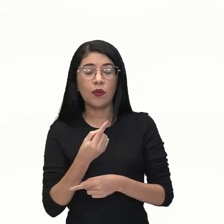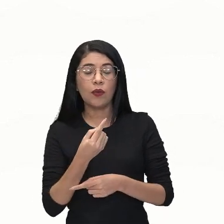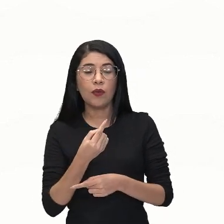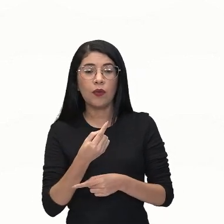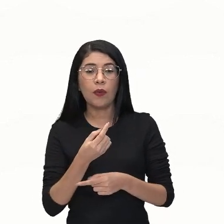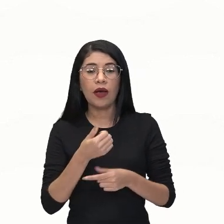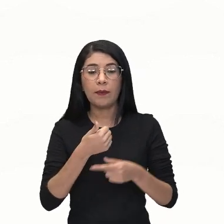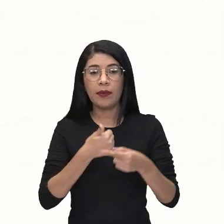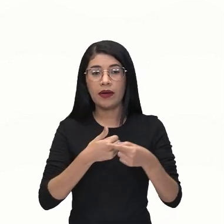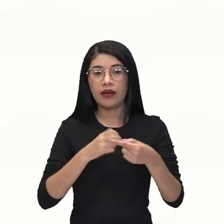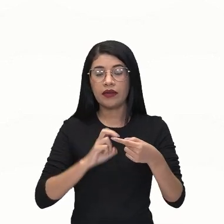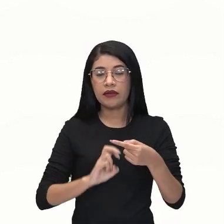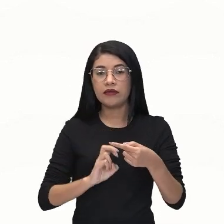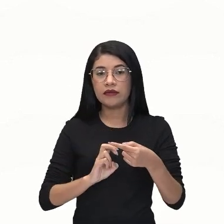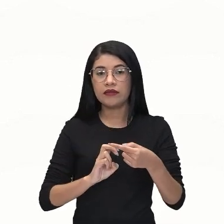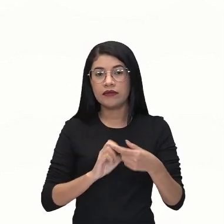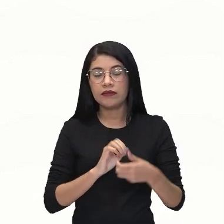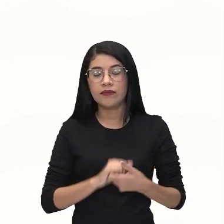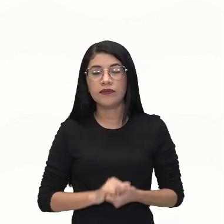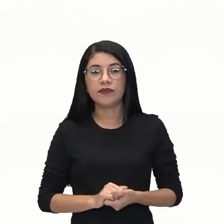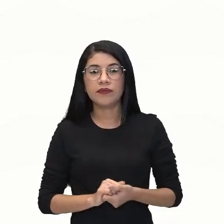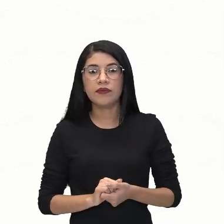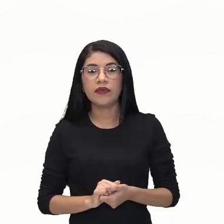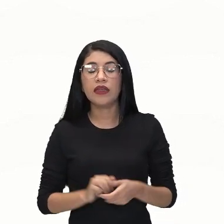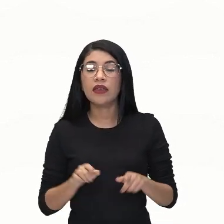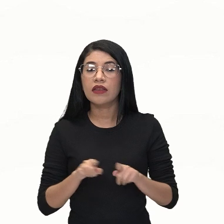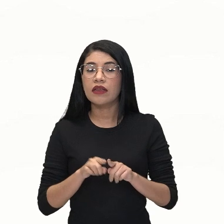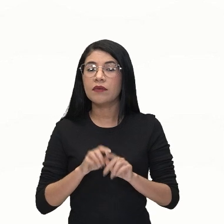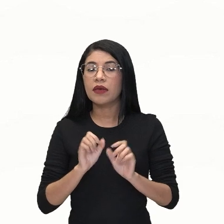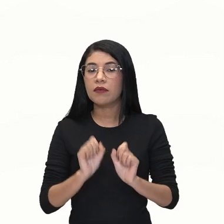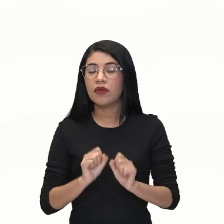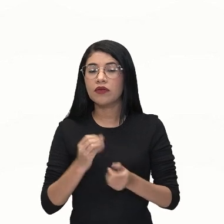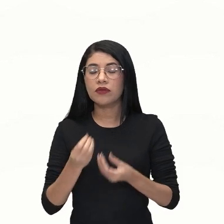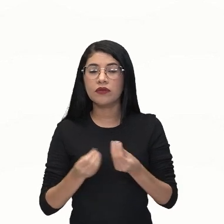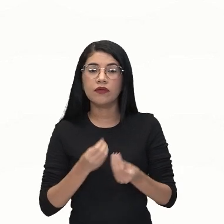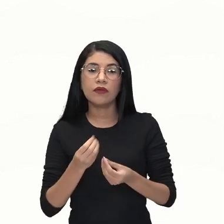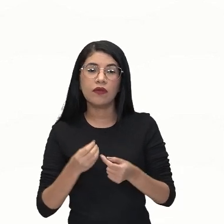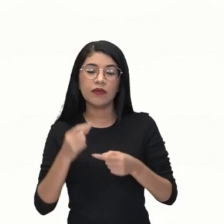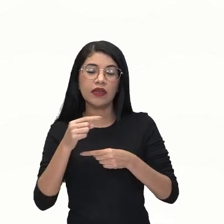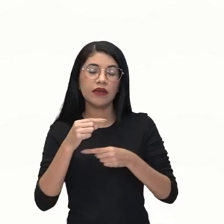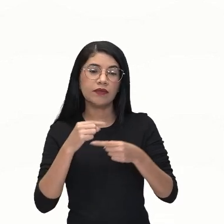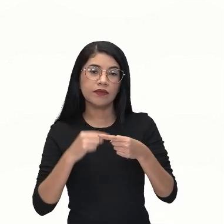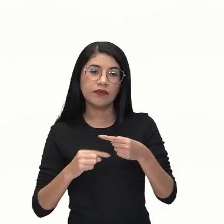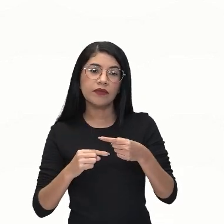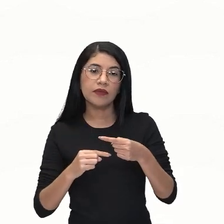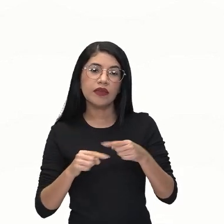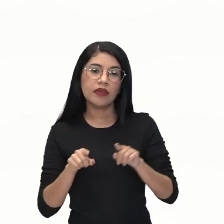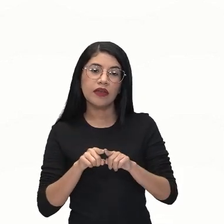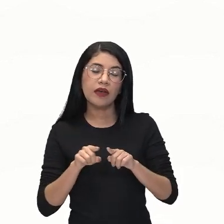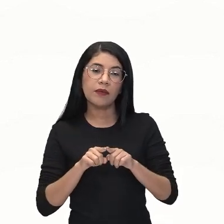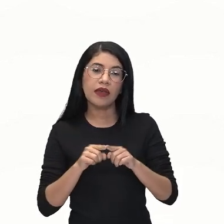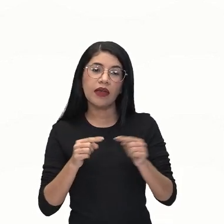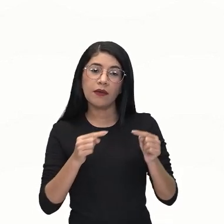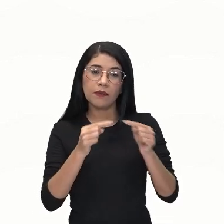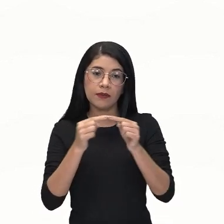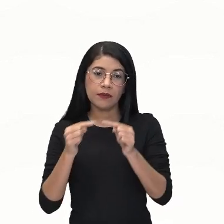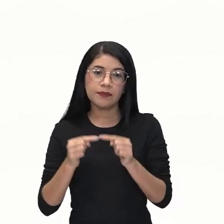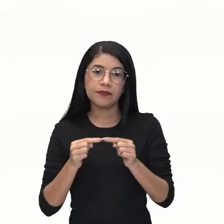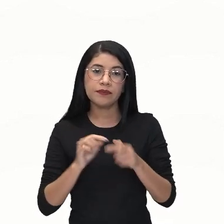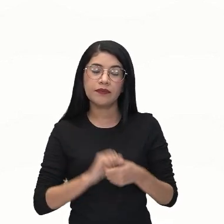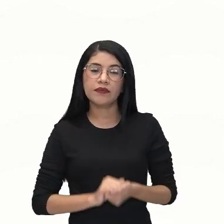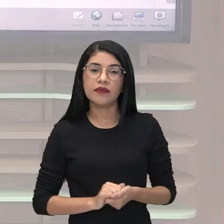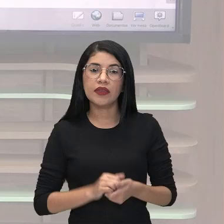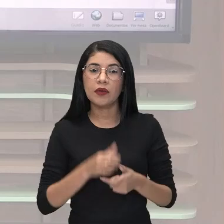15 parafusos, tá? Então você tem aí também, dentro da razão, a proporção, tá? Então 6